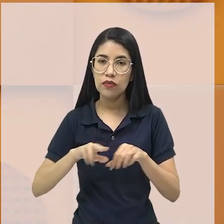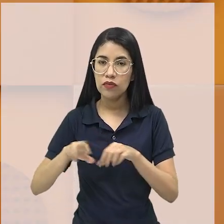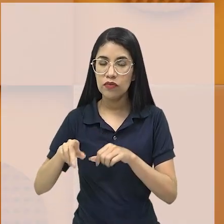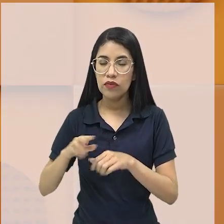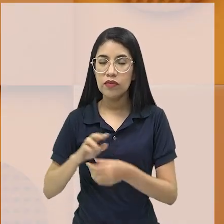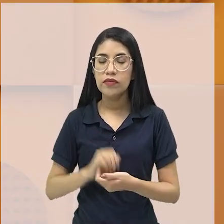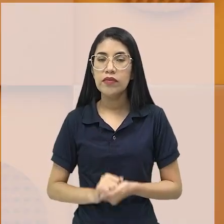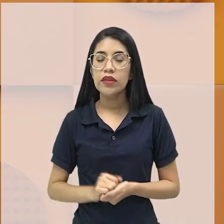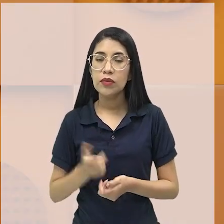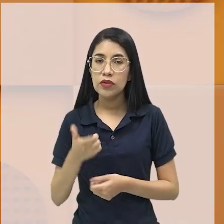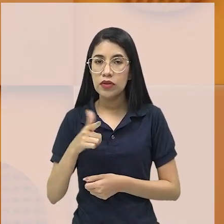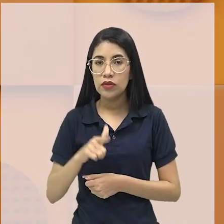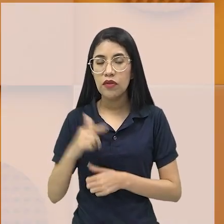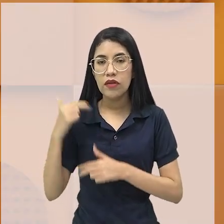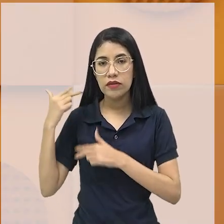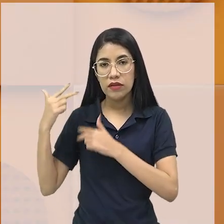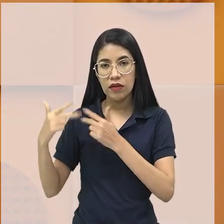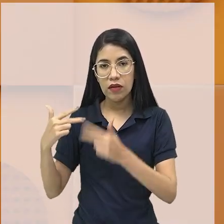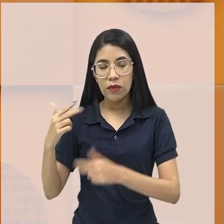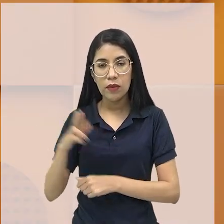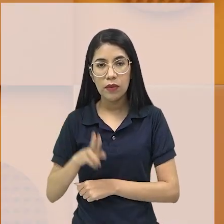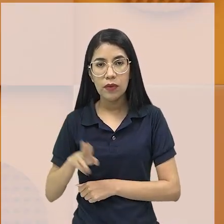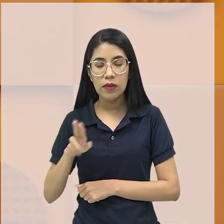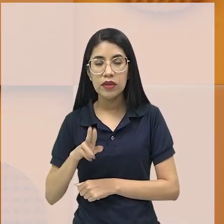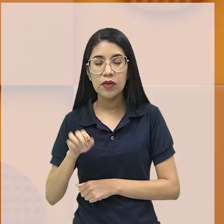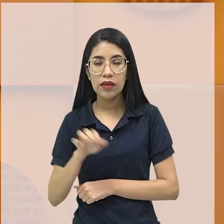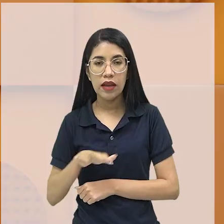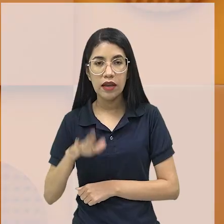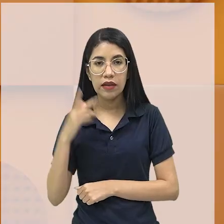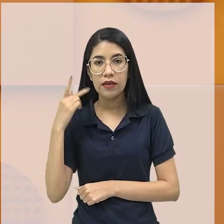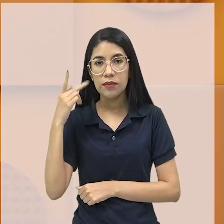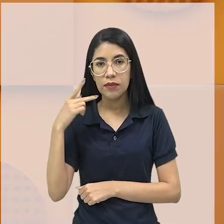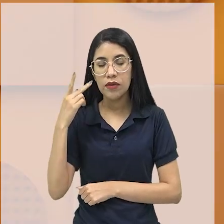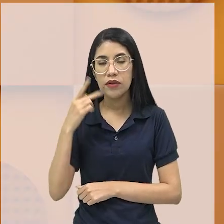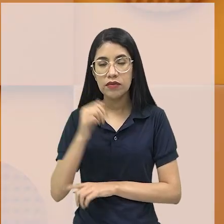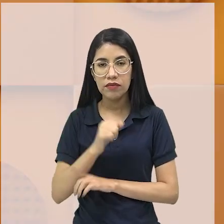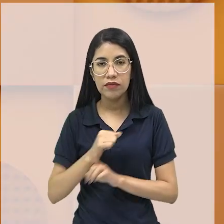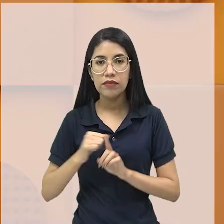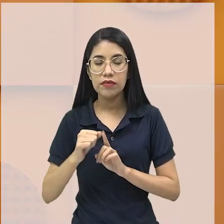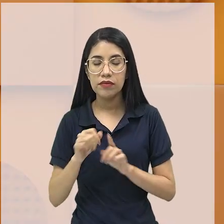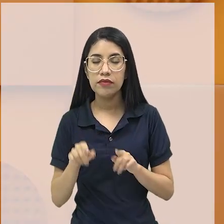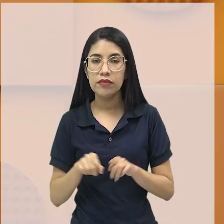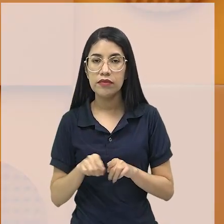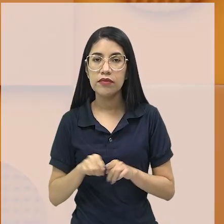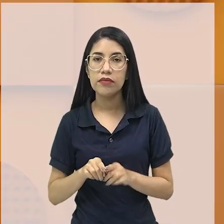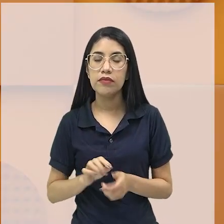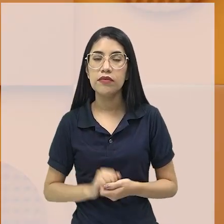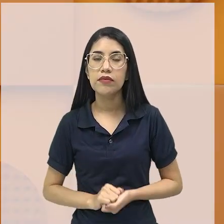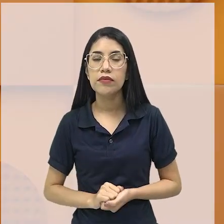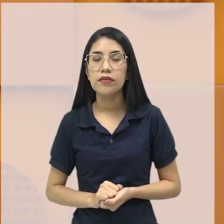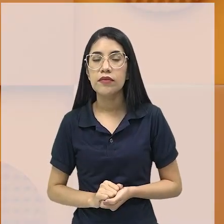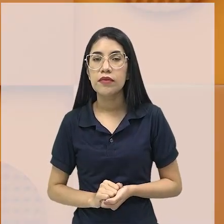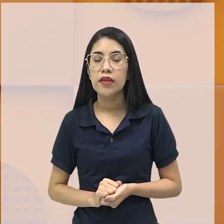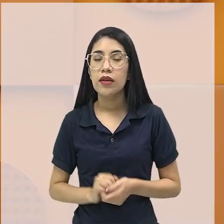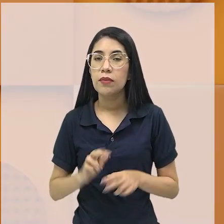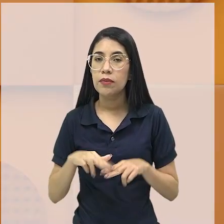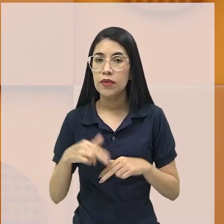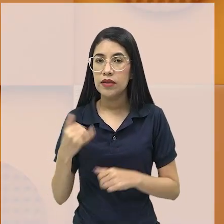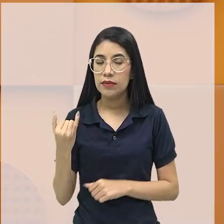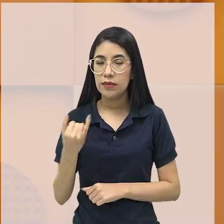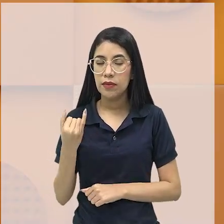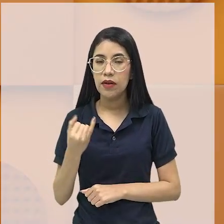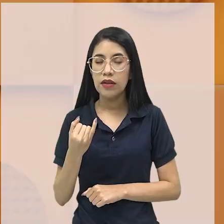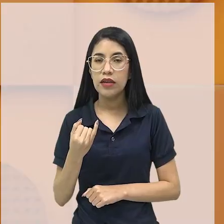natural sendo utilizada de forma política, né, de forma social e política, certo? Então é importante sempre a gente